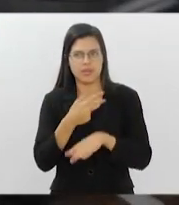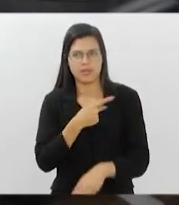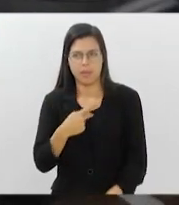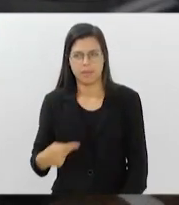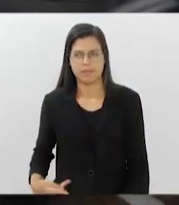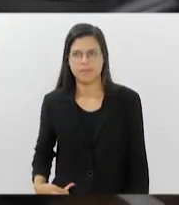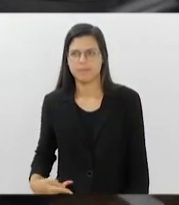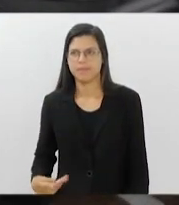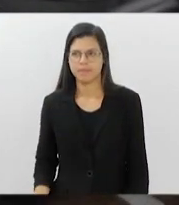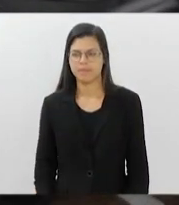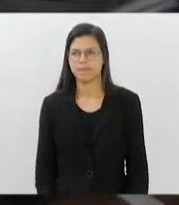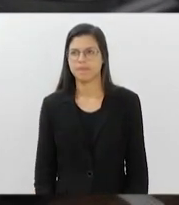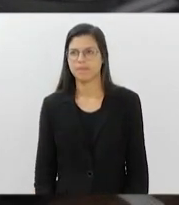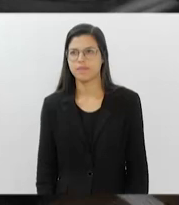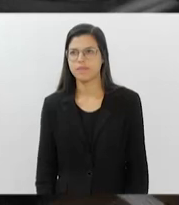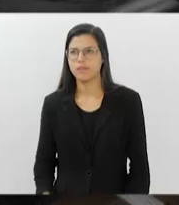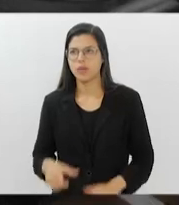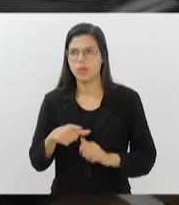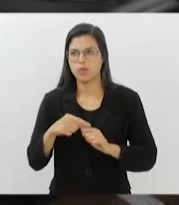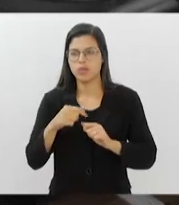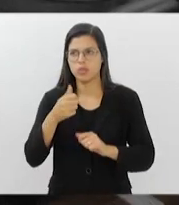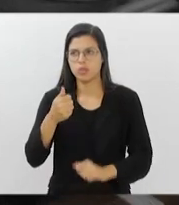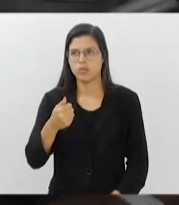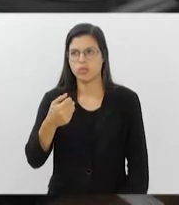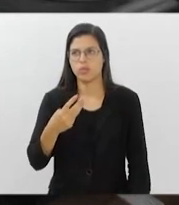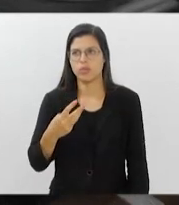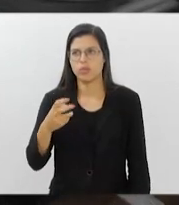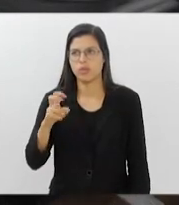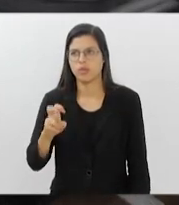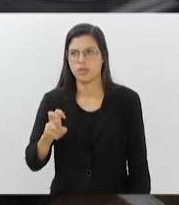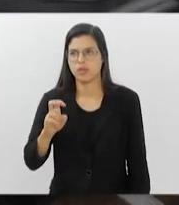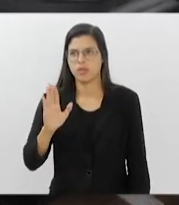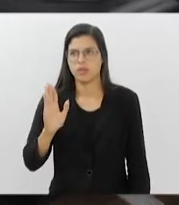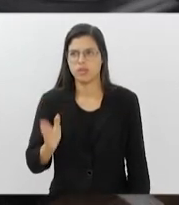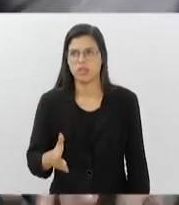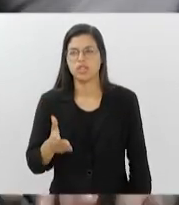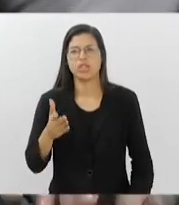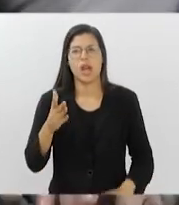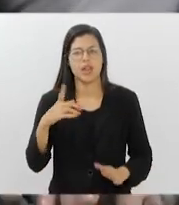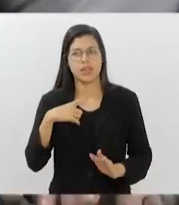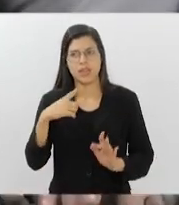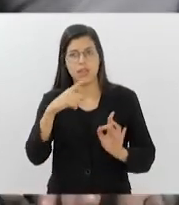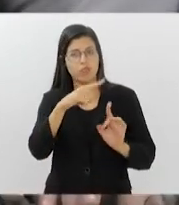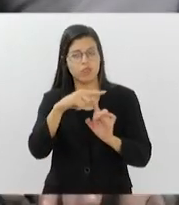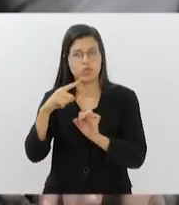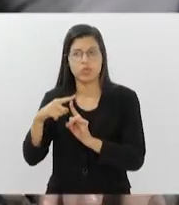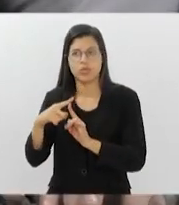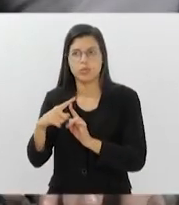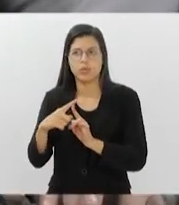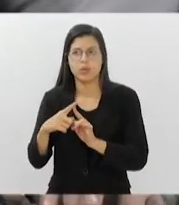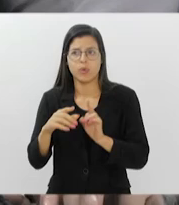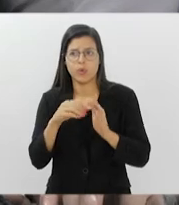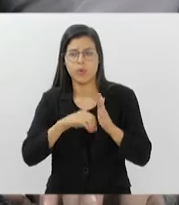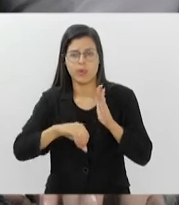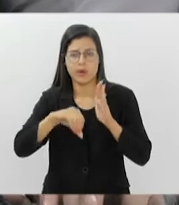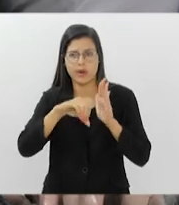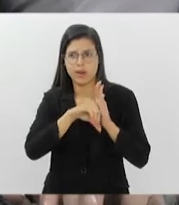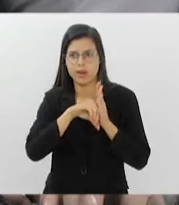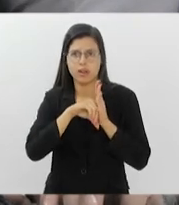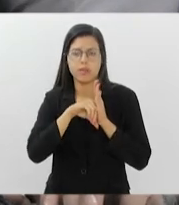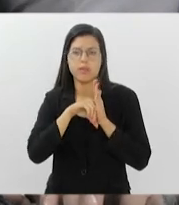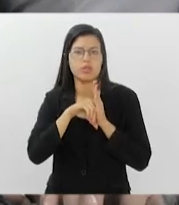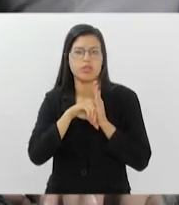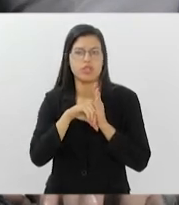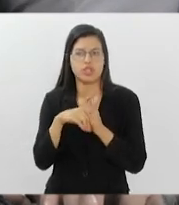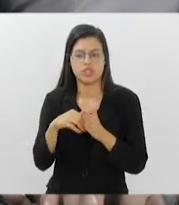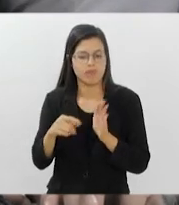falou, o artigo 135 do Código Penal já está tipificado. Sim. O crime de omissão. Sim. Eu vou ler aqui, vou